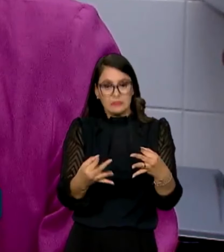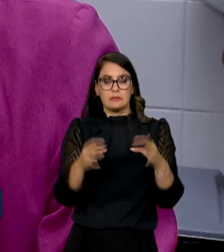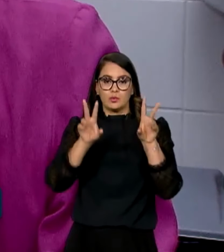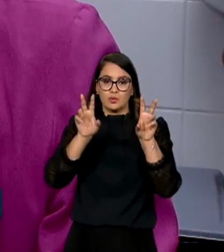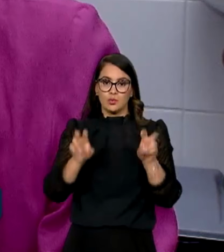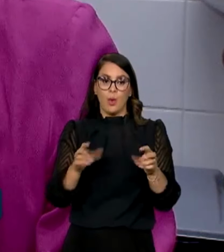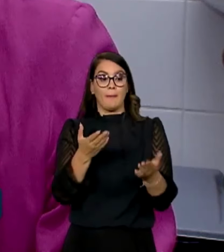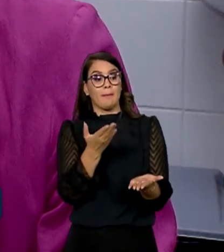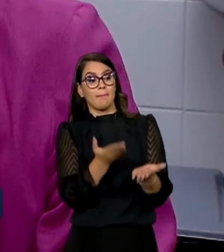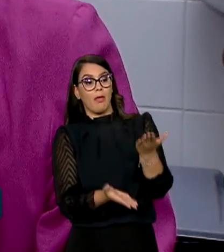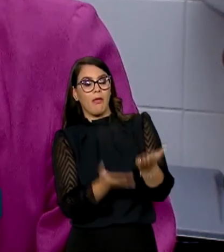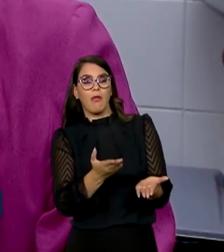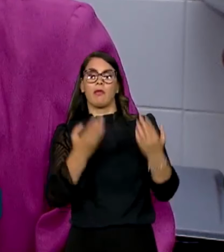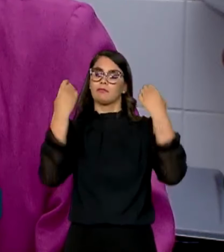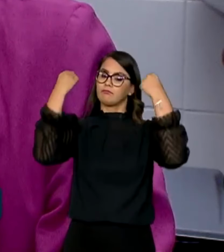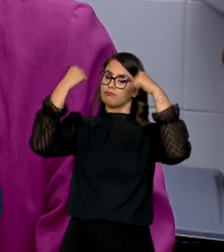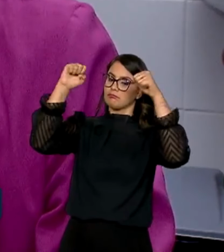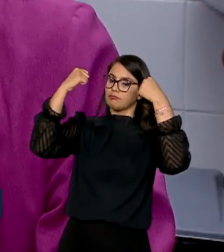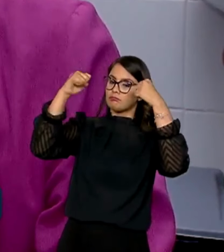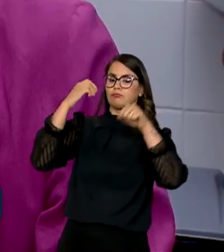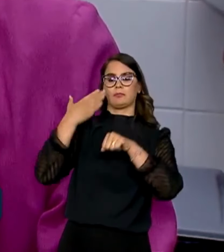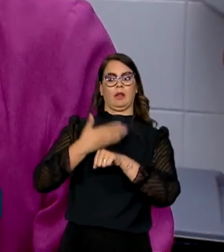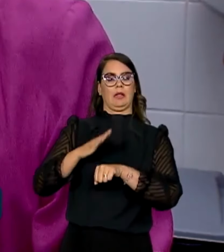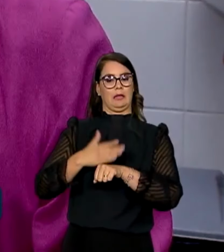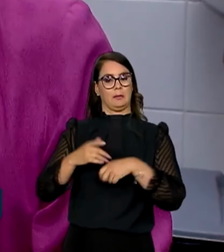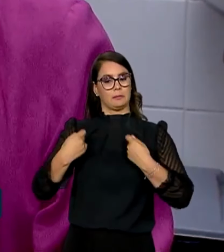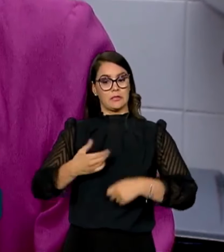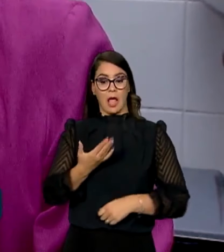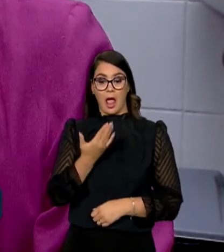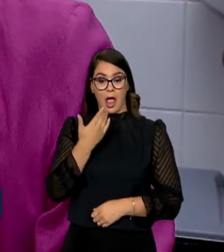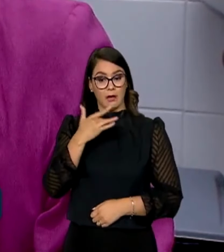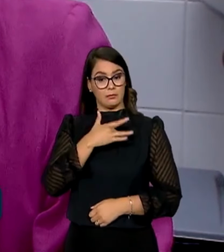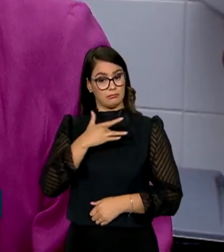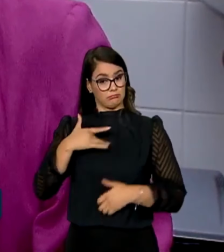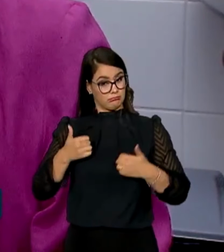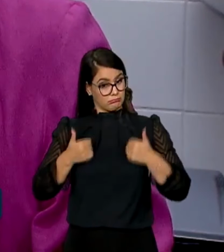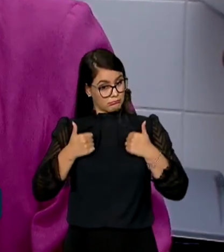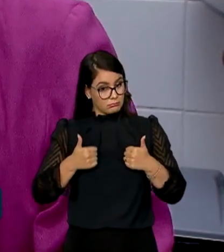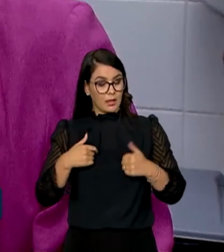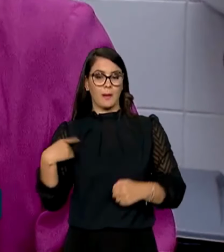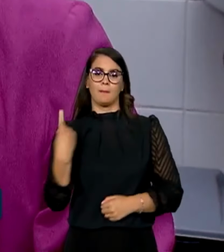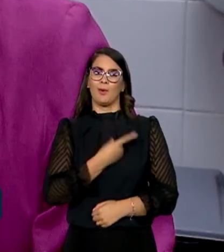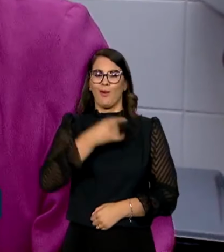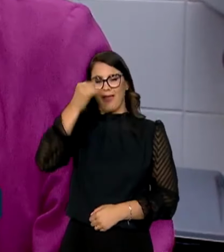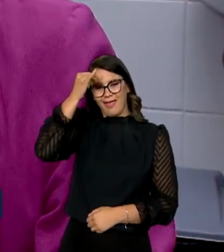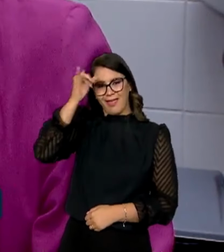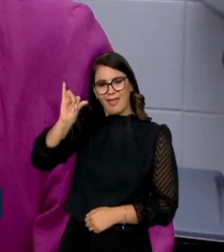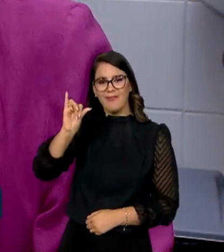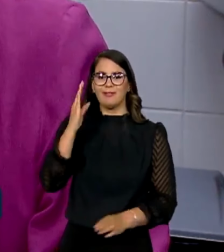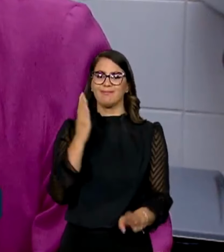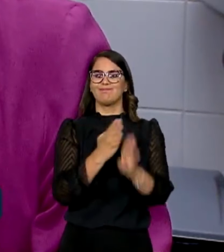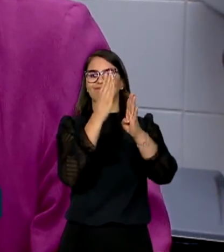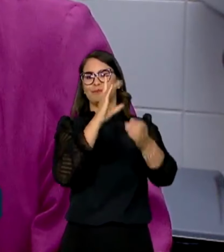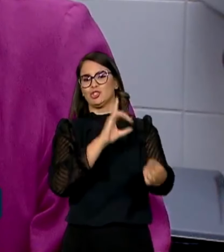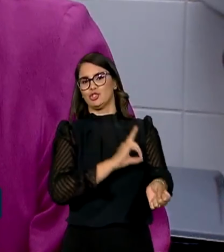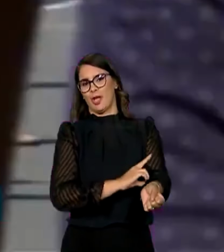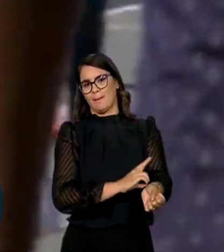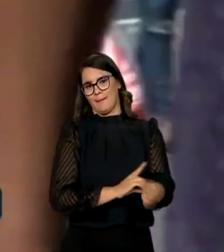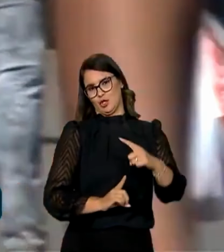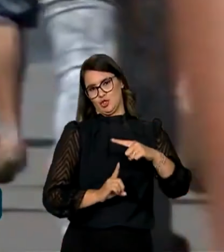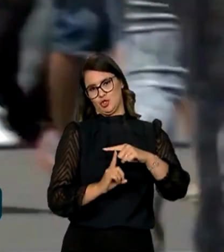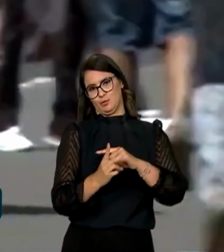do peso, à prática da atividade física, uma alimentação adequada para que a gente possa evitar o diagnóstico de diabetes tipo